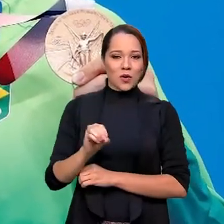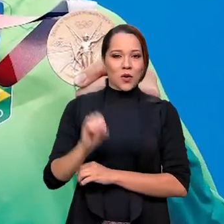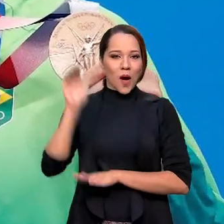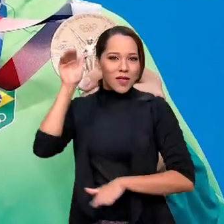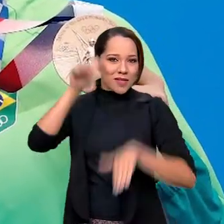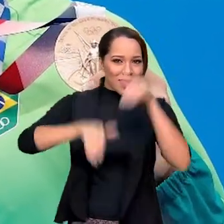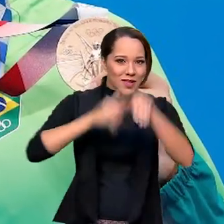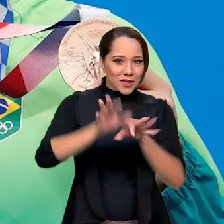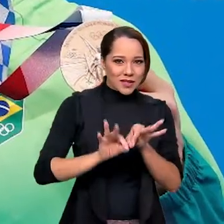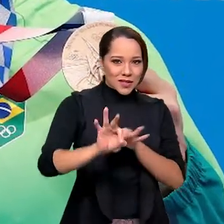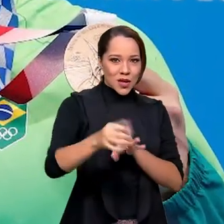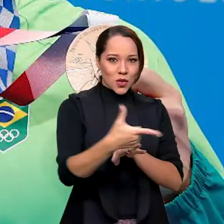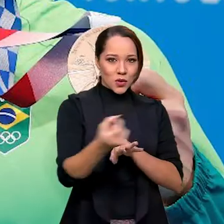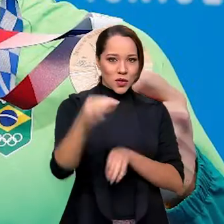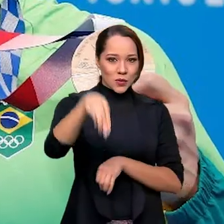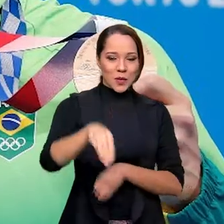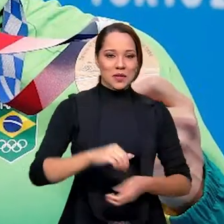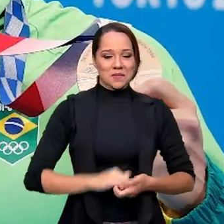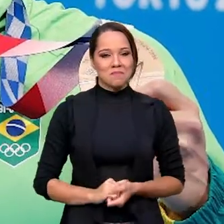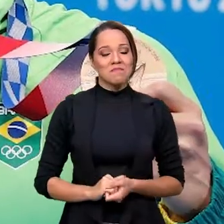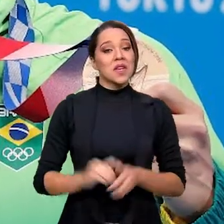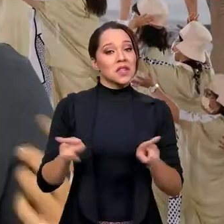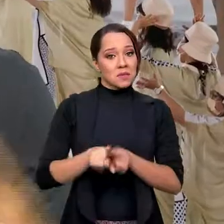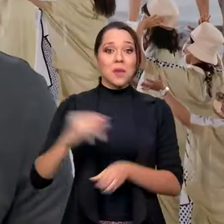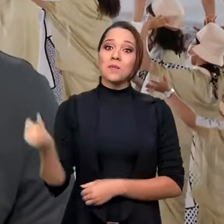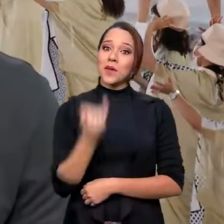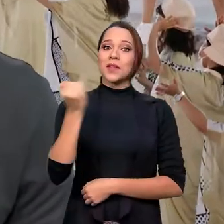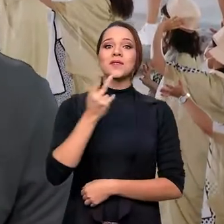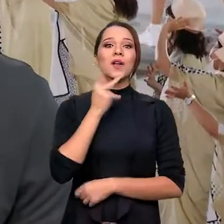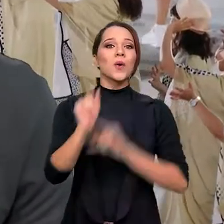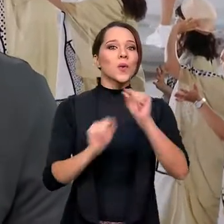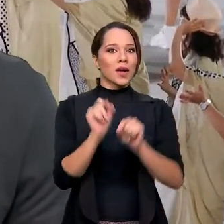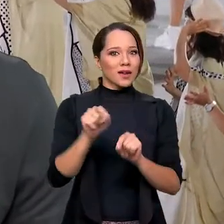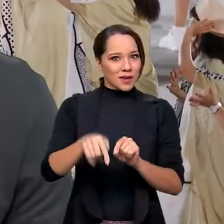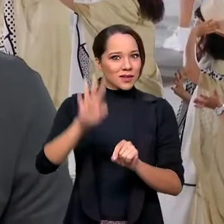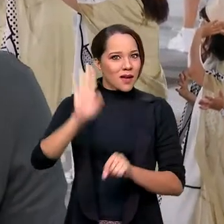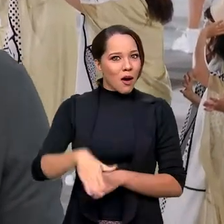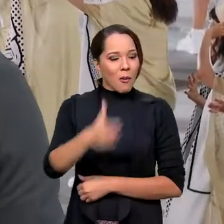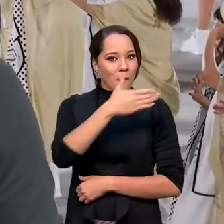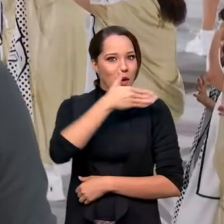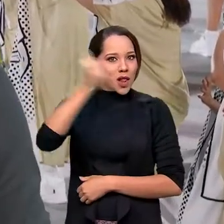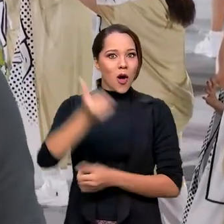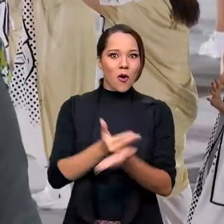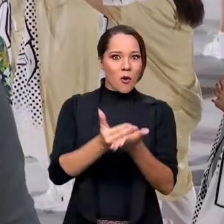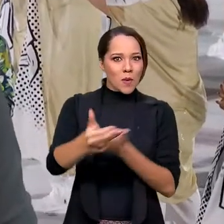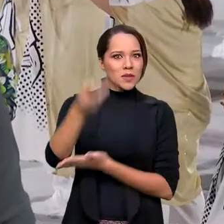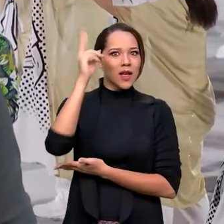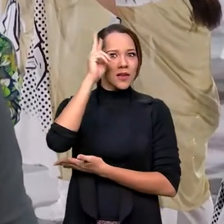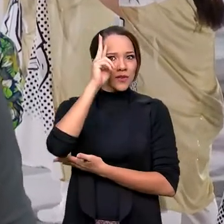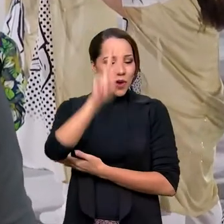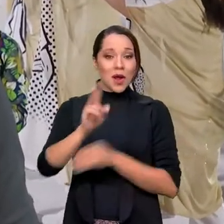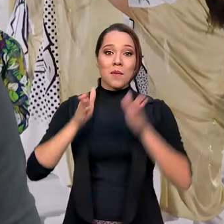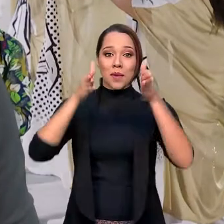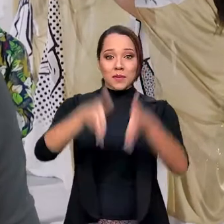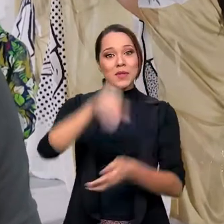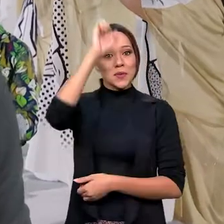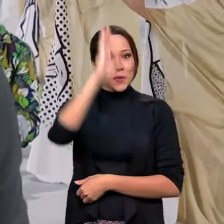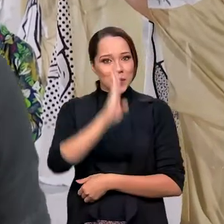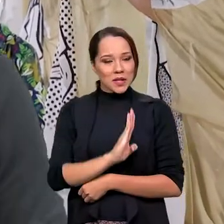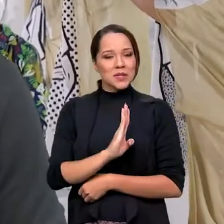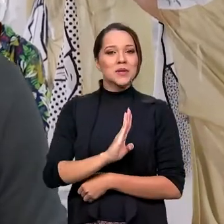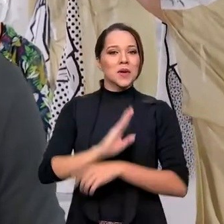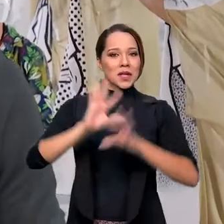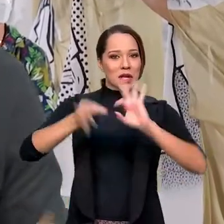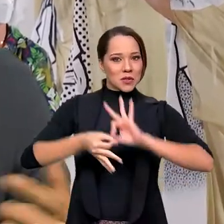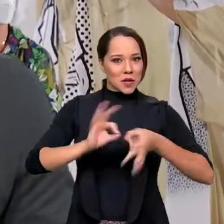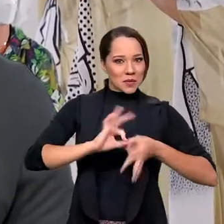Scheffer nos 200 metros livres na natação. E vale registrar que esse já é o melhor início da história da